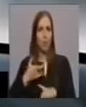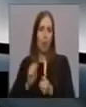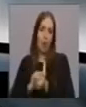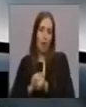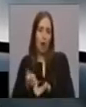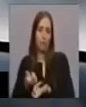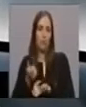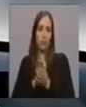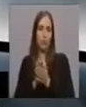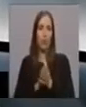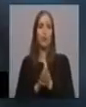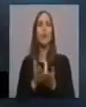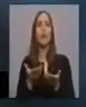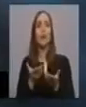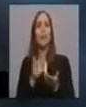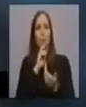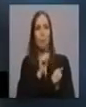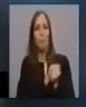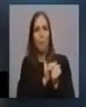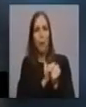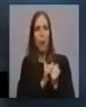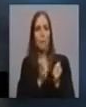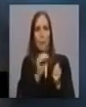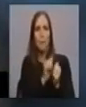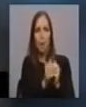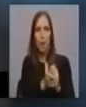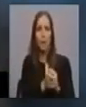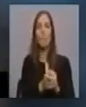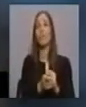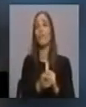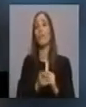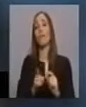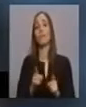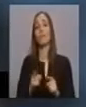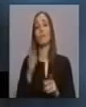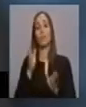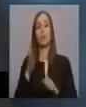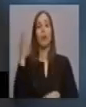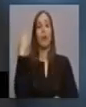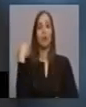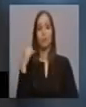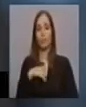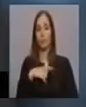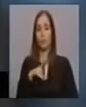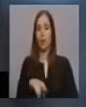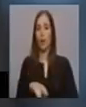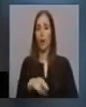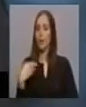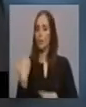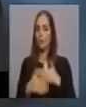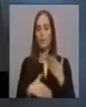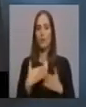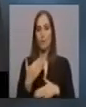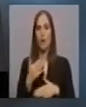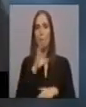papel mas será prática no passado em portugal e é prática cada vez mais ativa nos